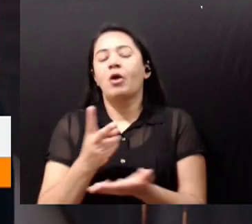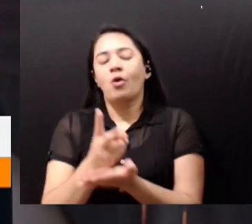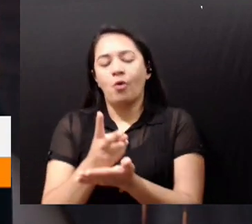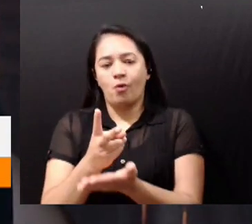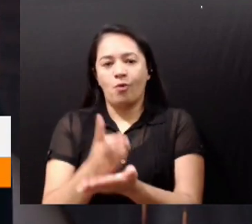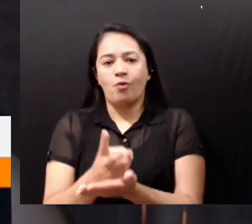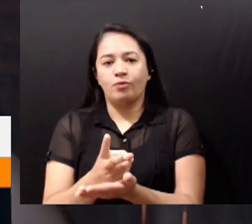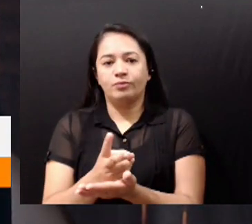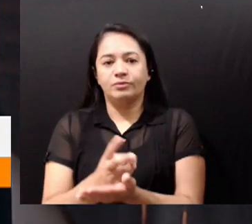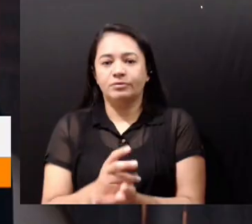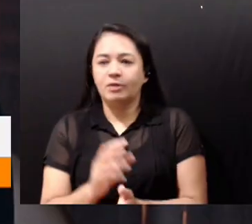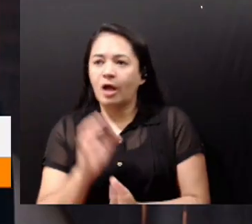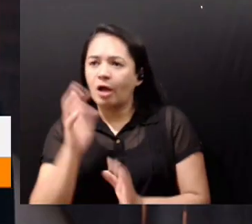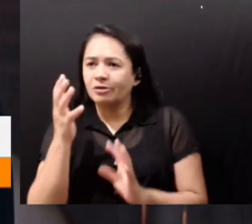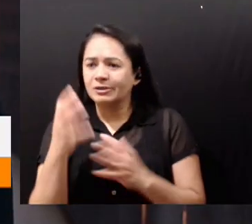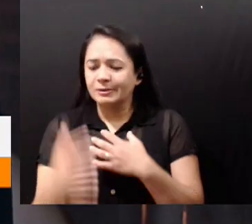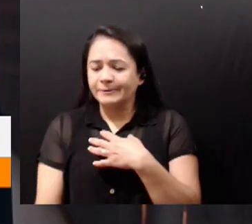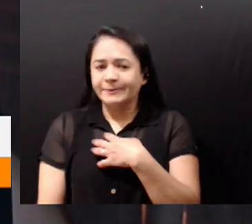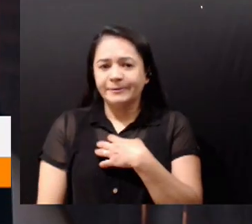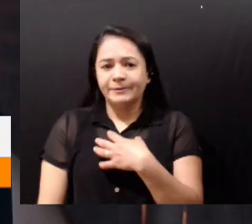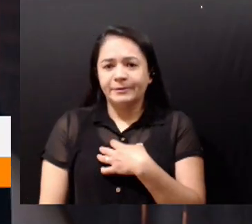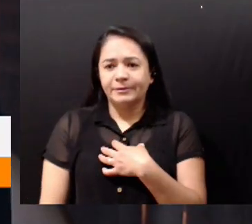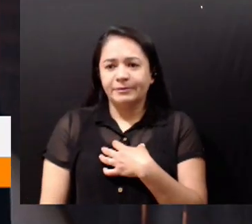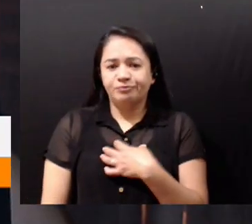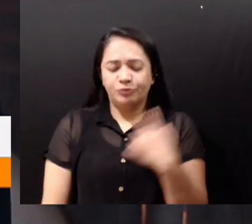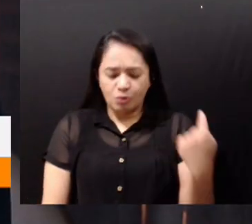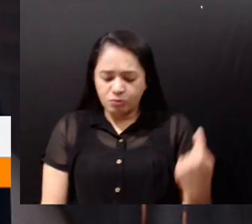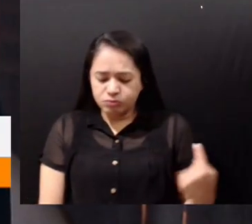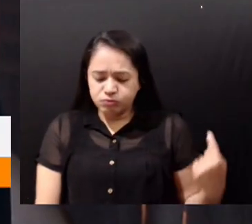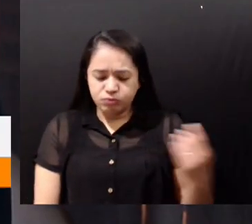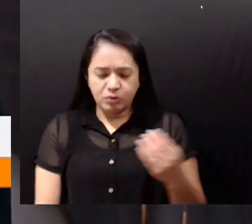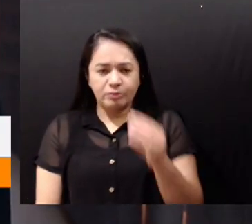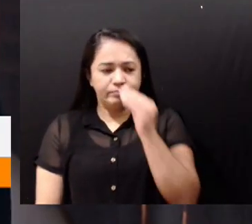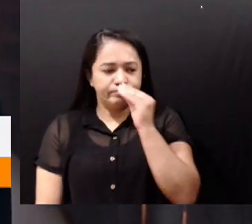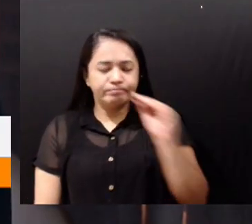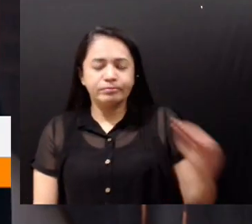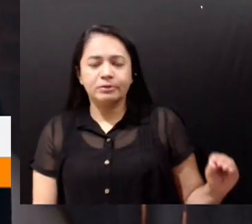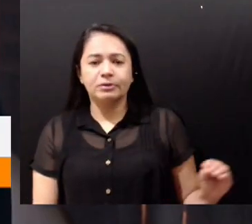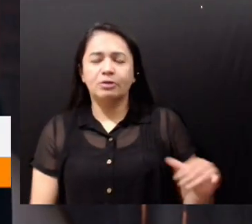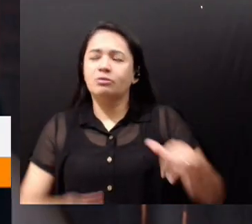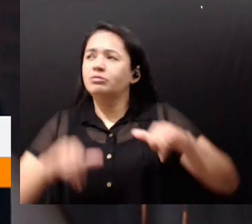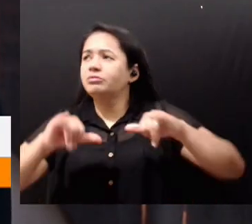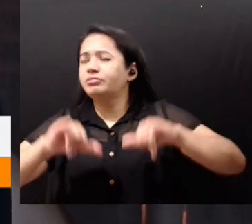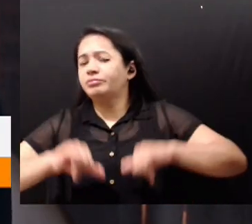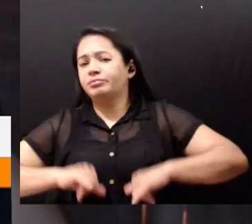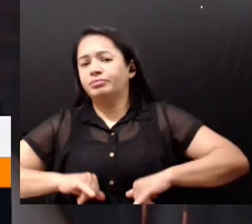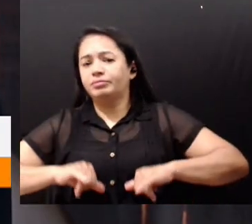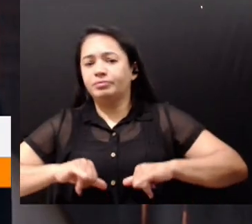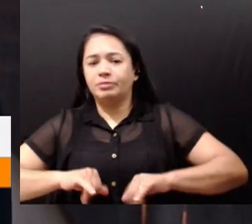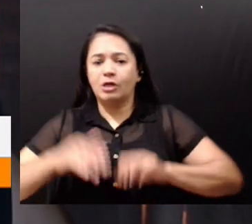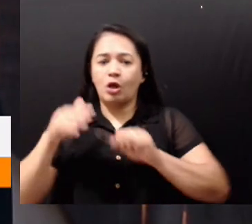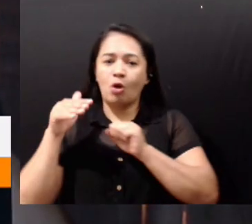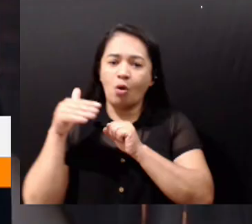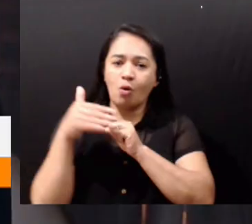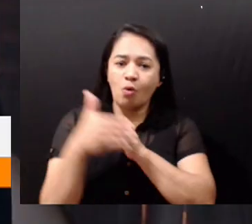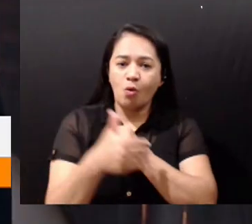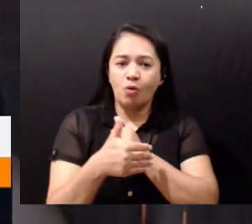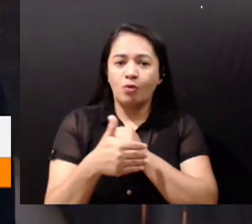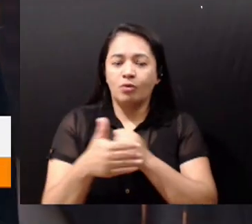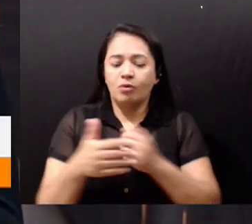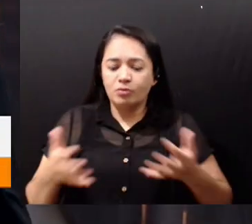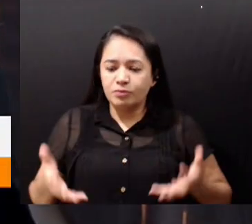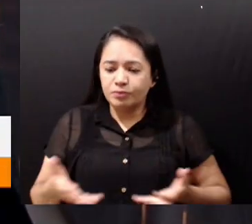muito sentimento de exclusão, muito sentimento, muita dor escondida, que vai alimentando cada vez